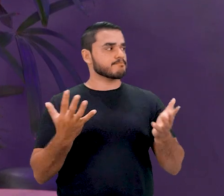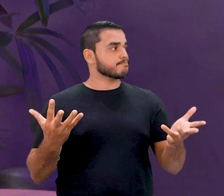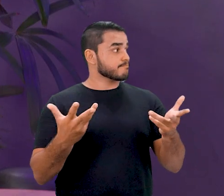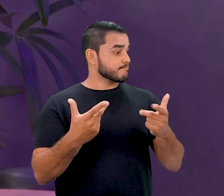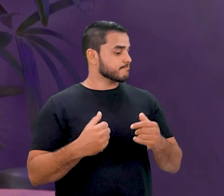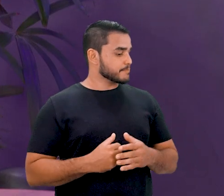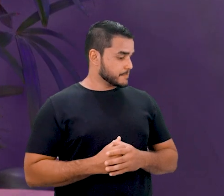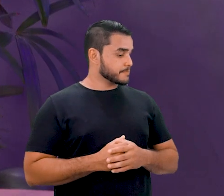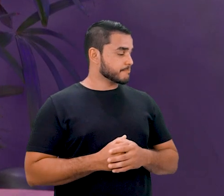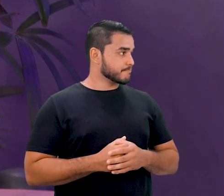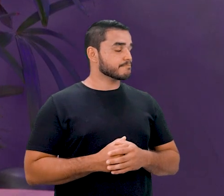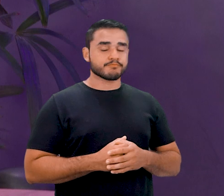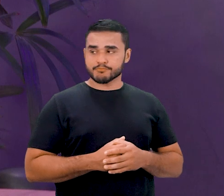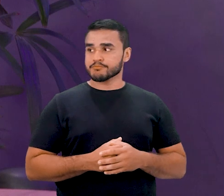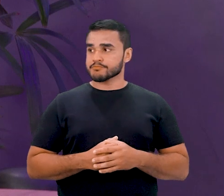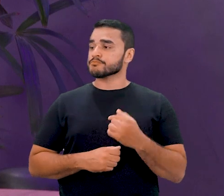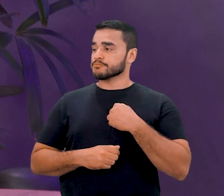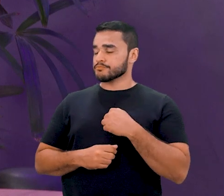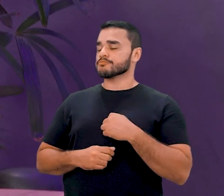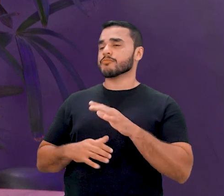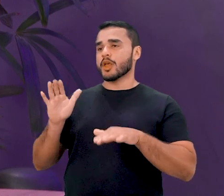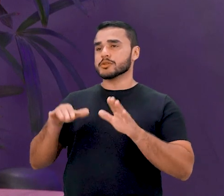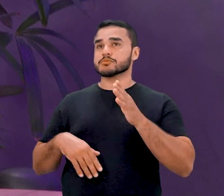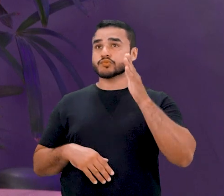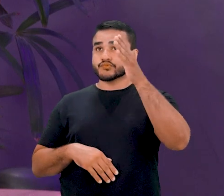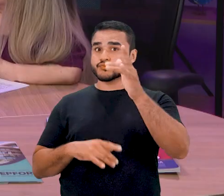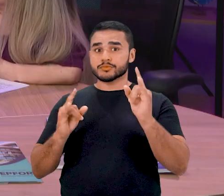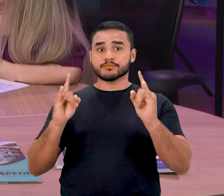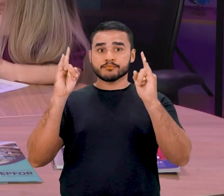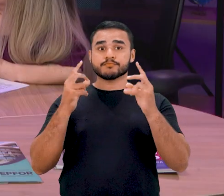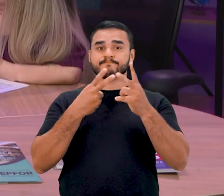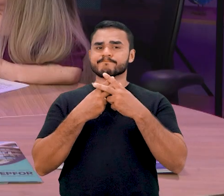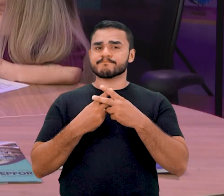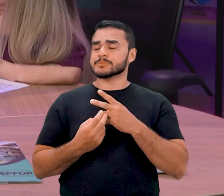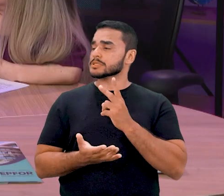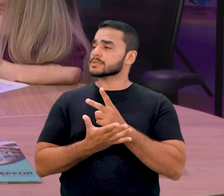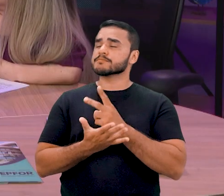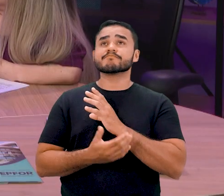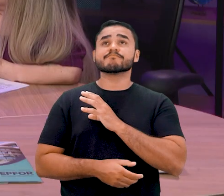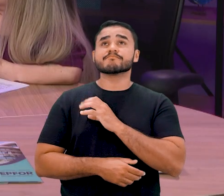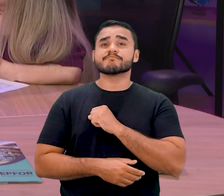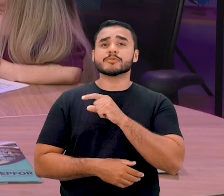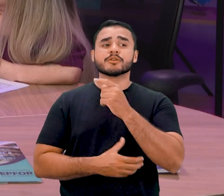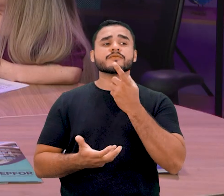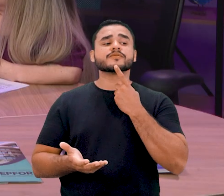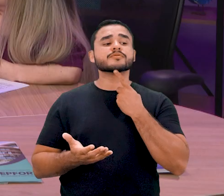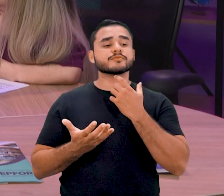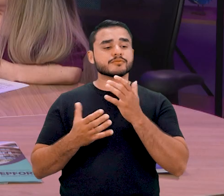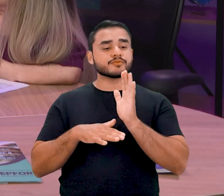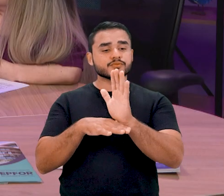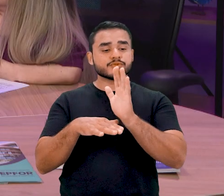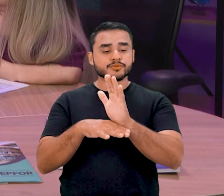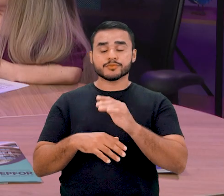Quando eu fui lá, já fui algumas vezes fazer trabalho lá. Meu coração fica lá. Mas, assim, a gente